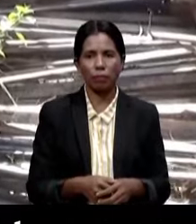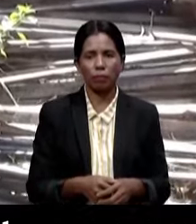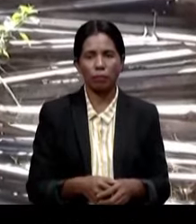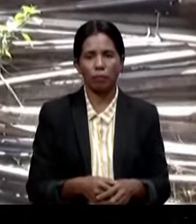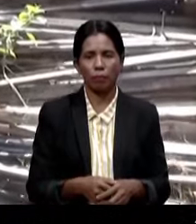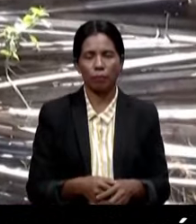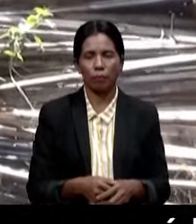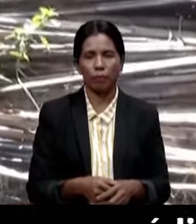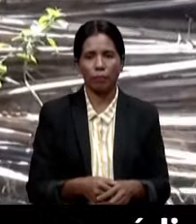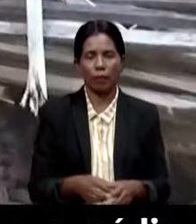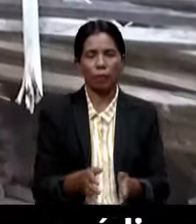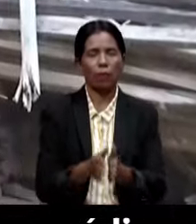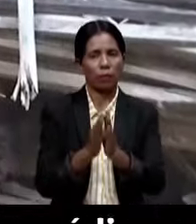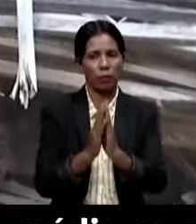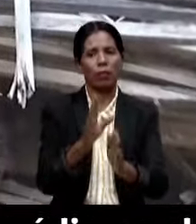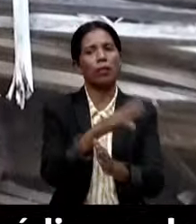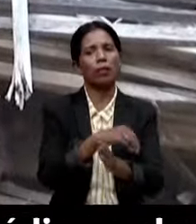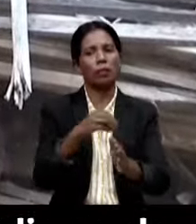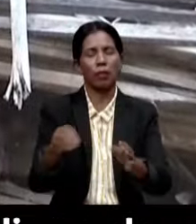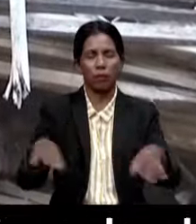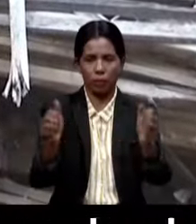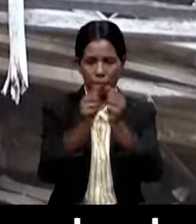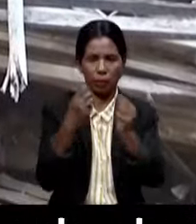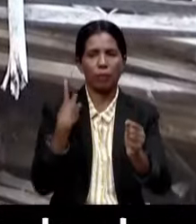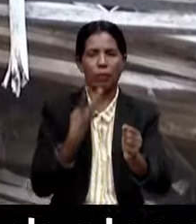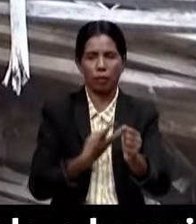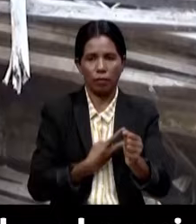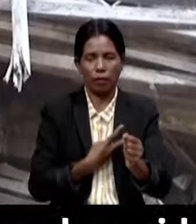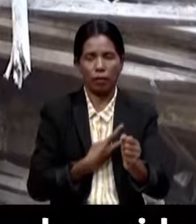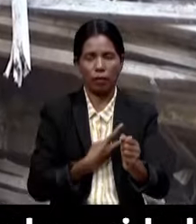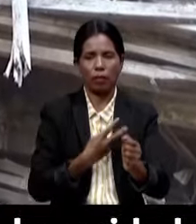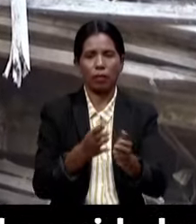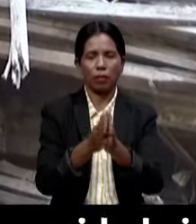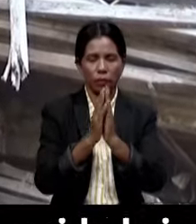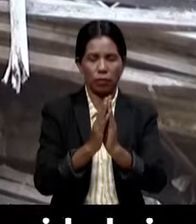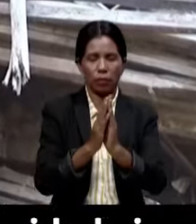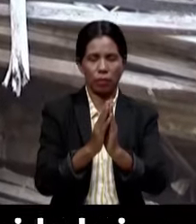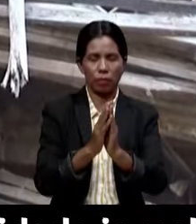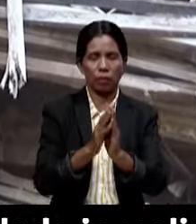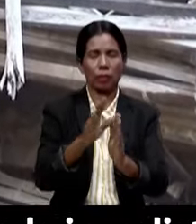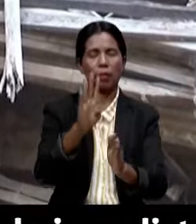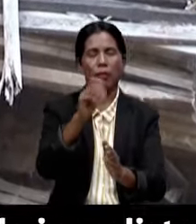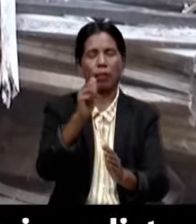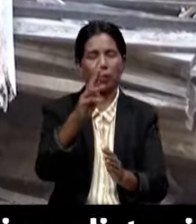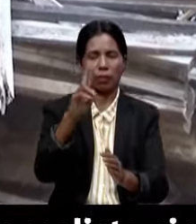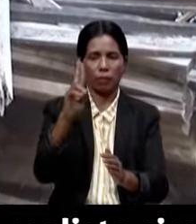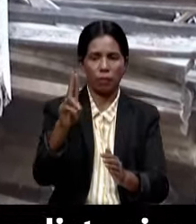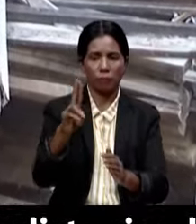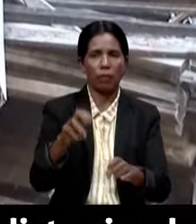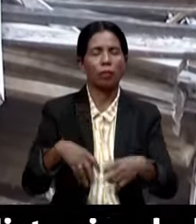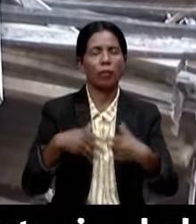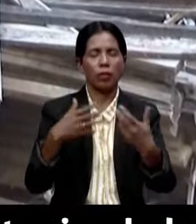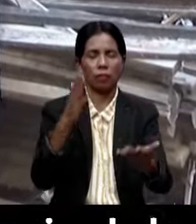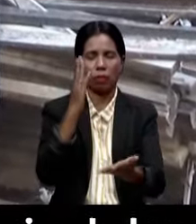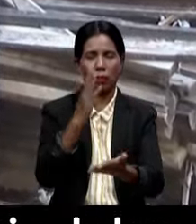Dementuida, usa a tomar a copera. Amigos parte do Instituto do Central, pensamos que ele, através